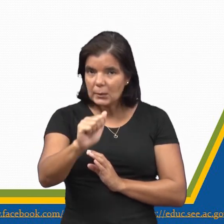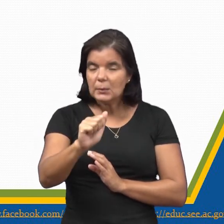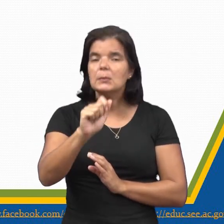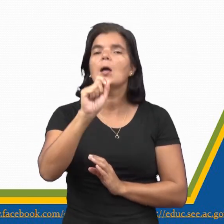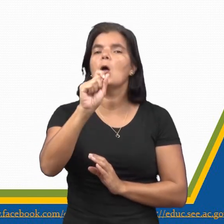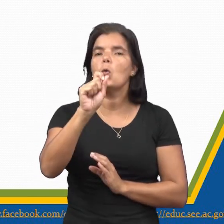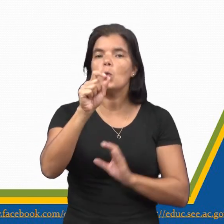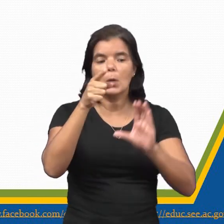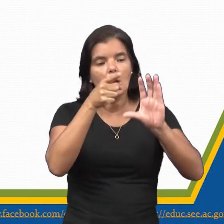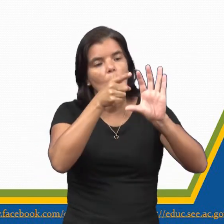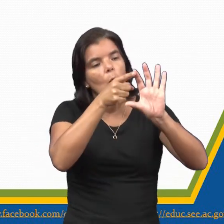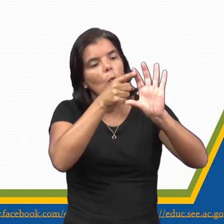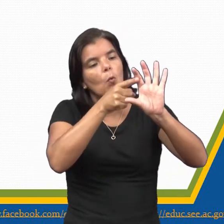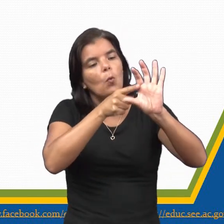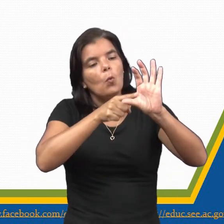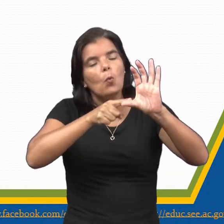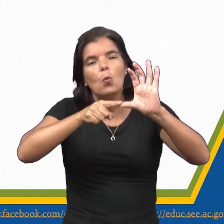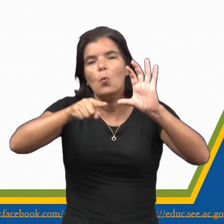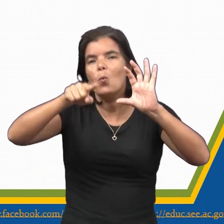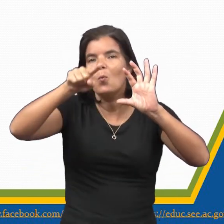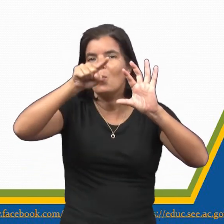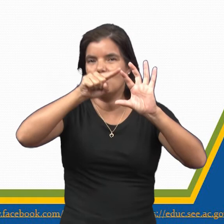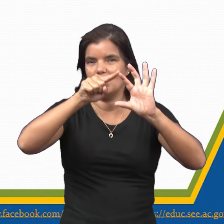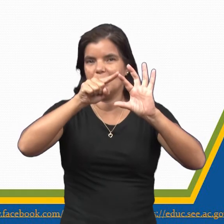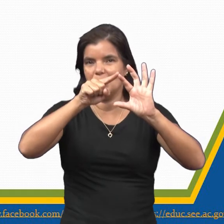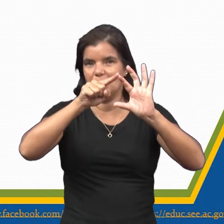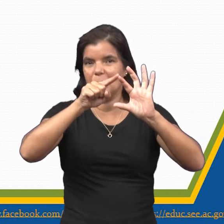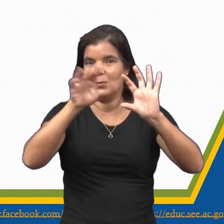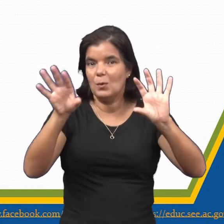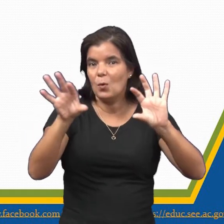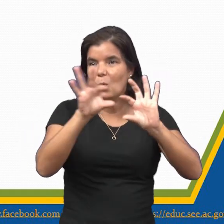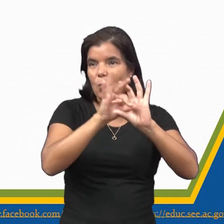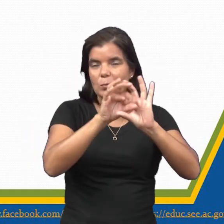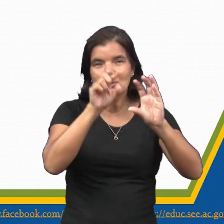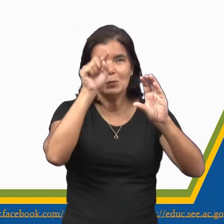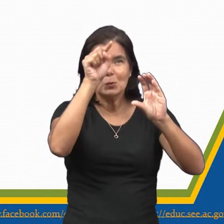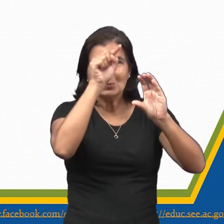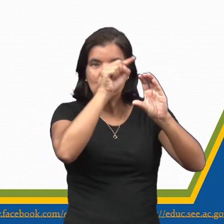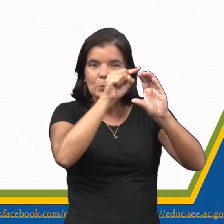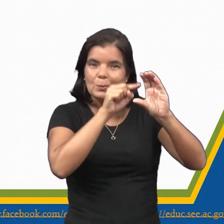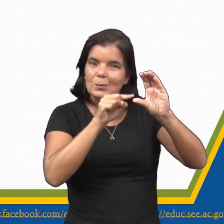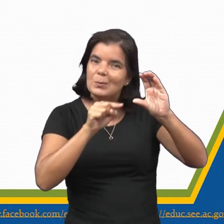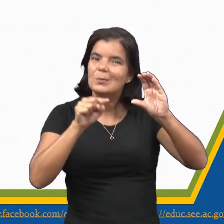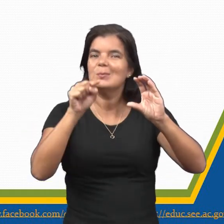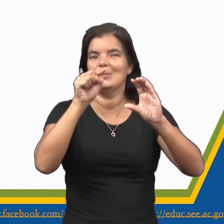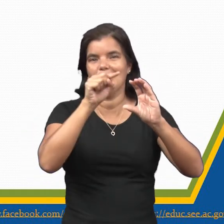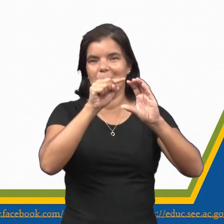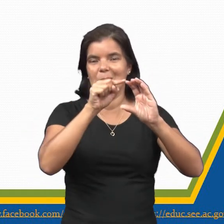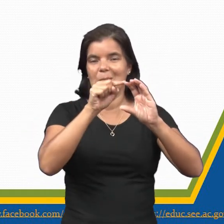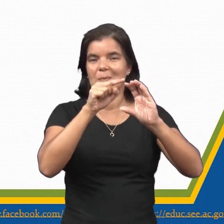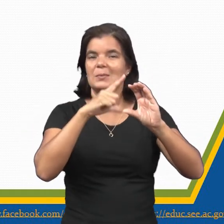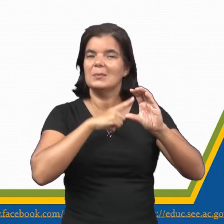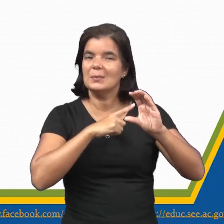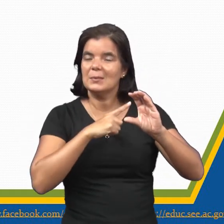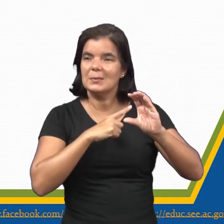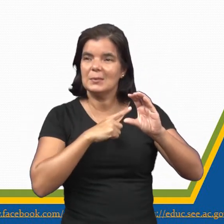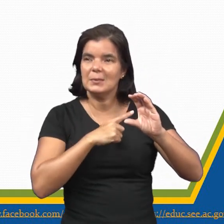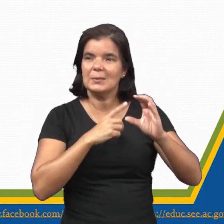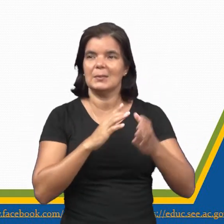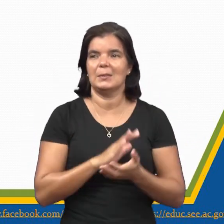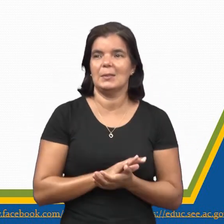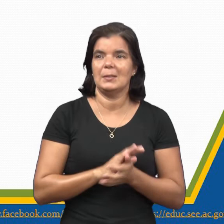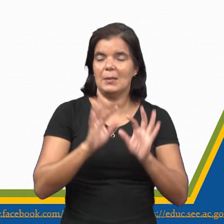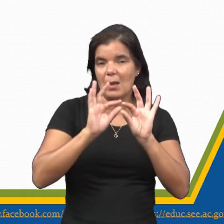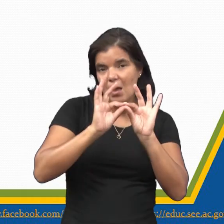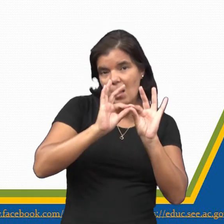o contorno do círculo. Em outras palavras, é o conjunto de pontos do plano onde